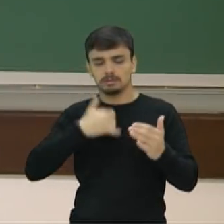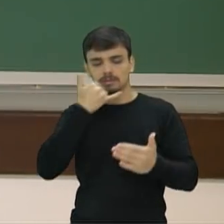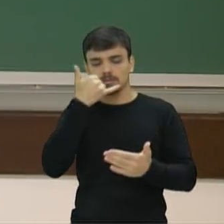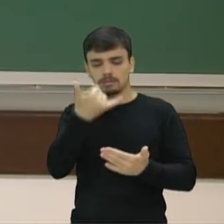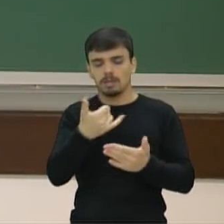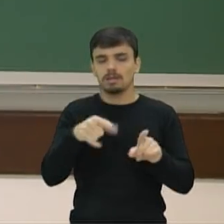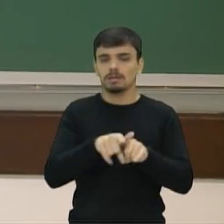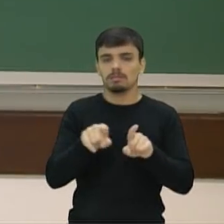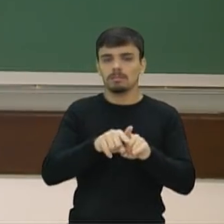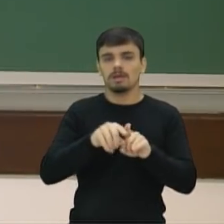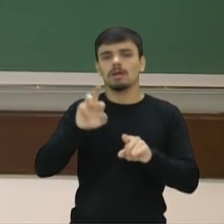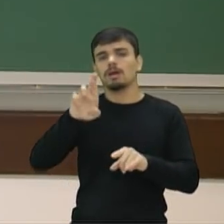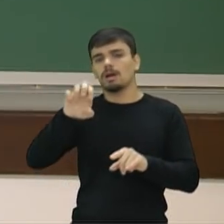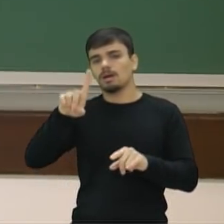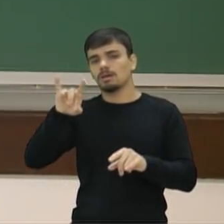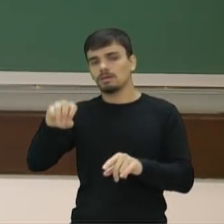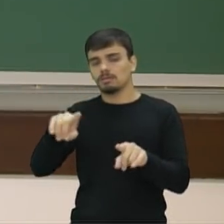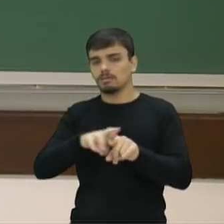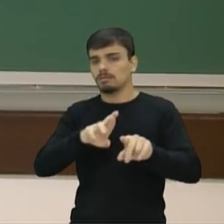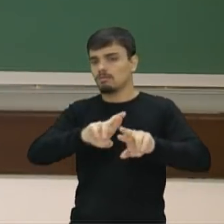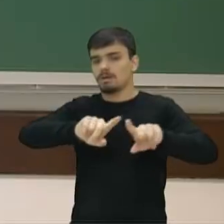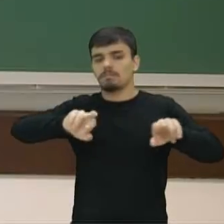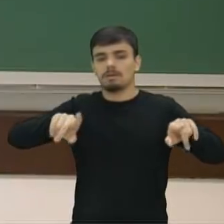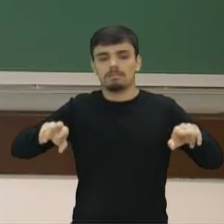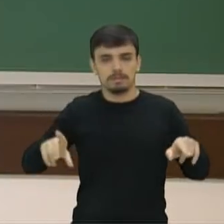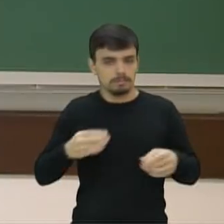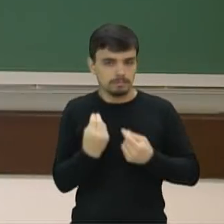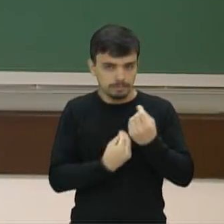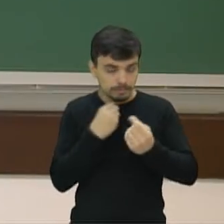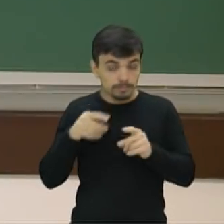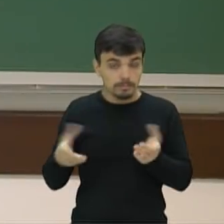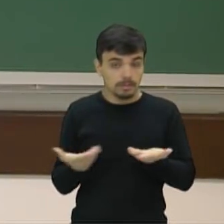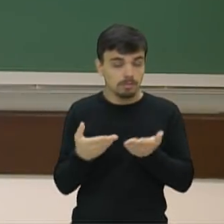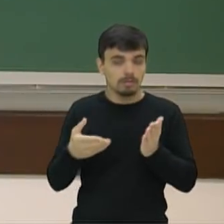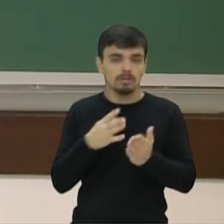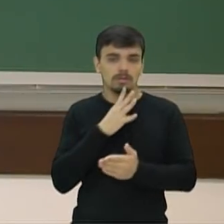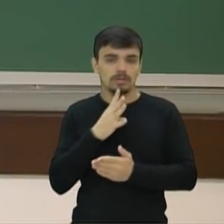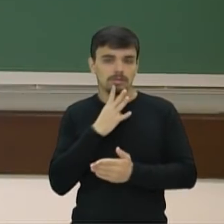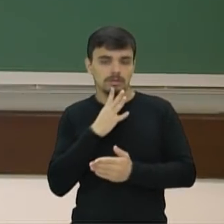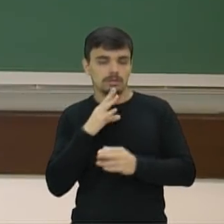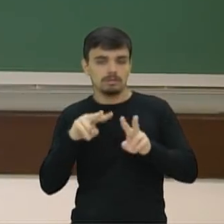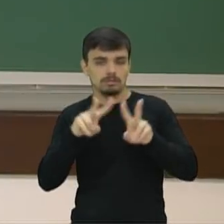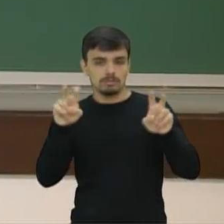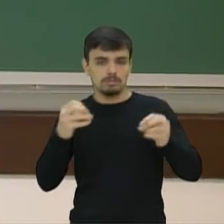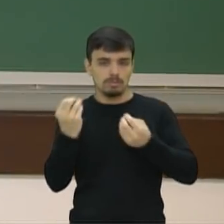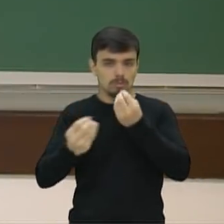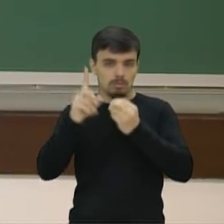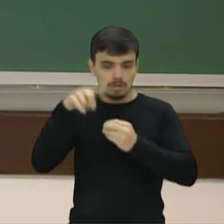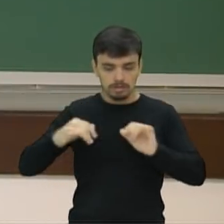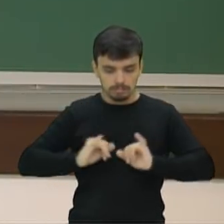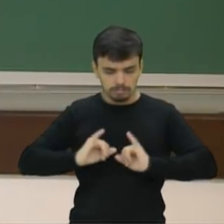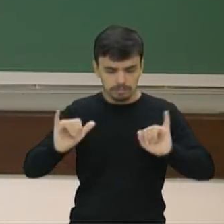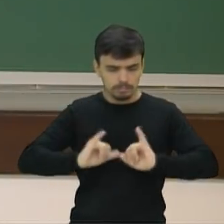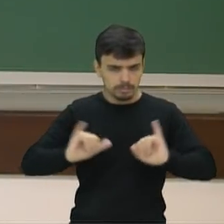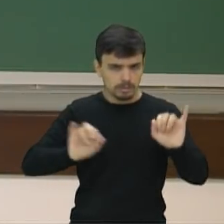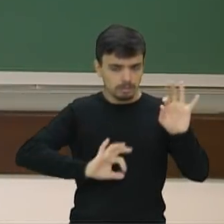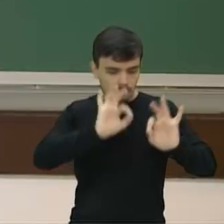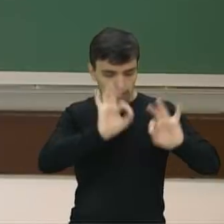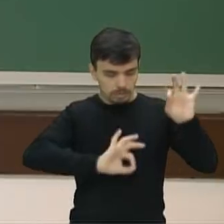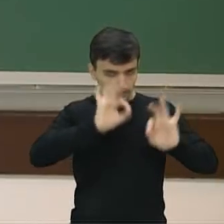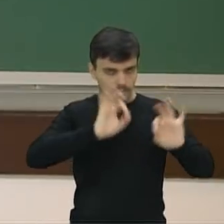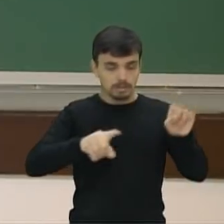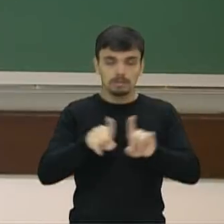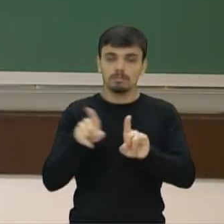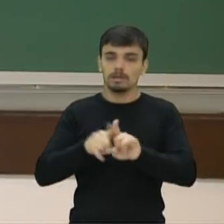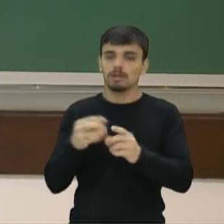celular, no rádio, de diversas formas. Então a gente vai conhecer um pouquinho melhor essa questão da propaganda, de como ela está organizada